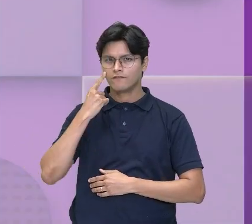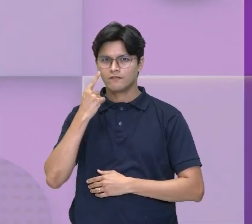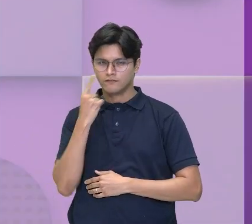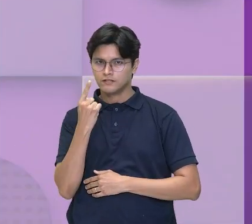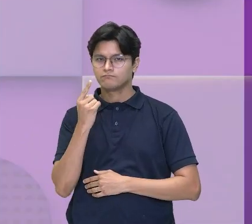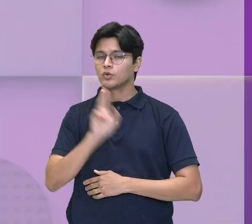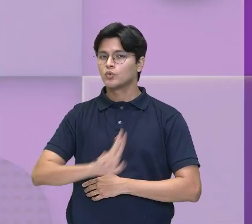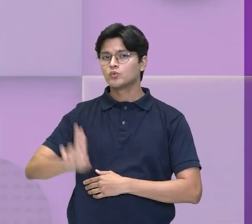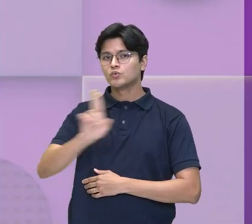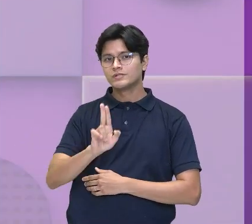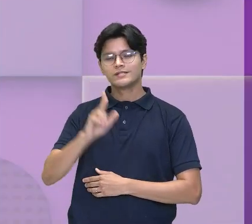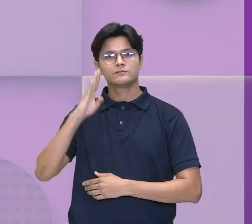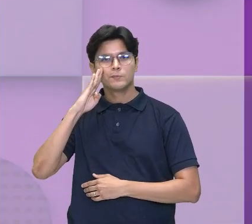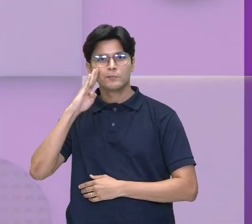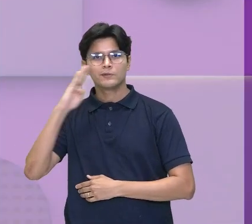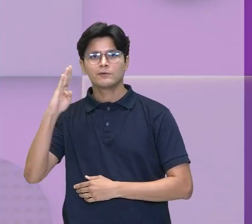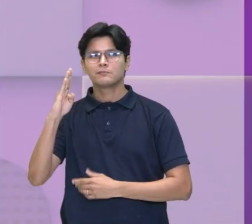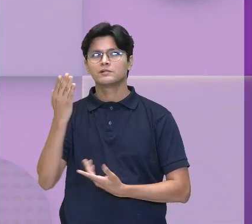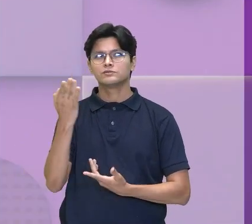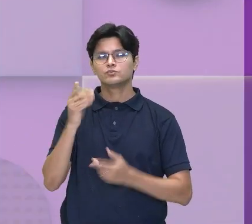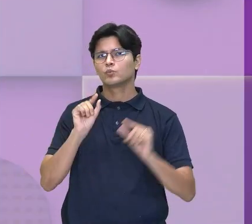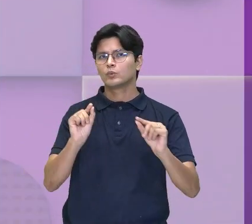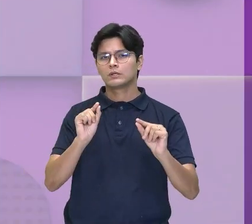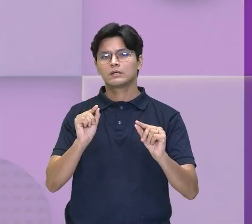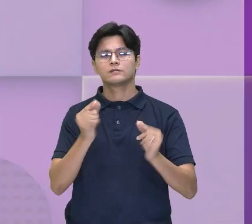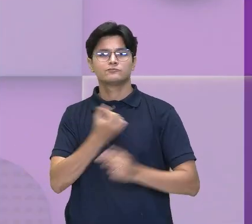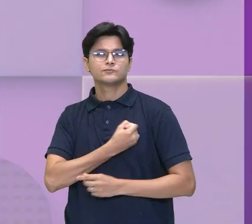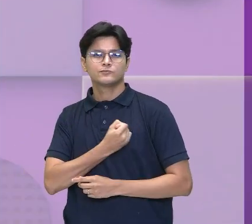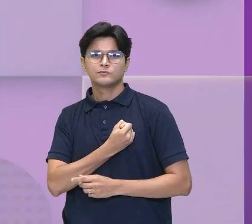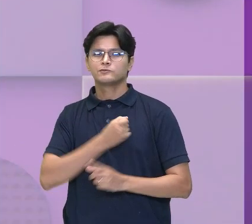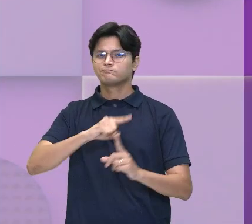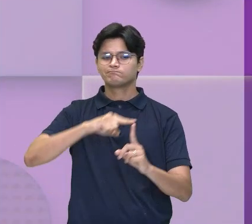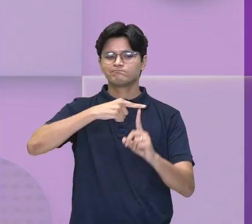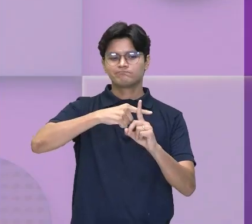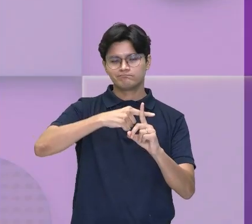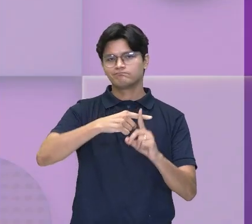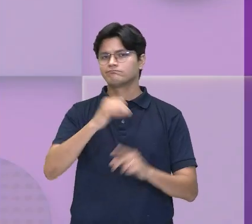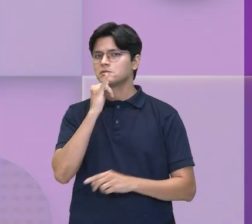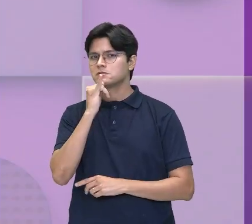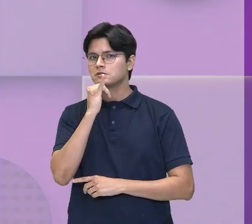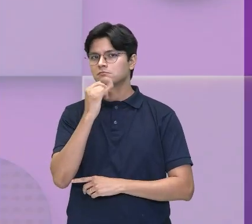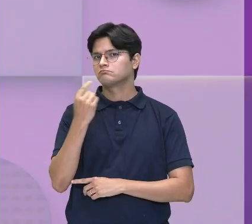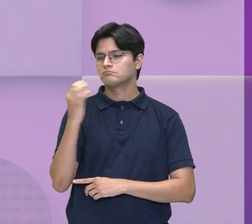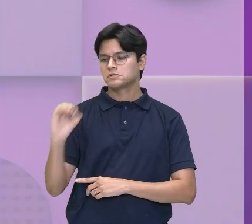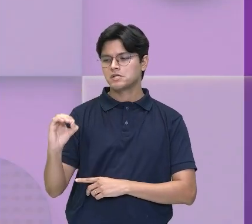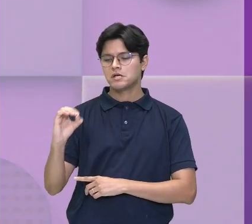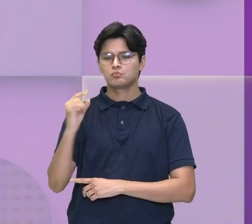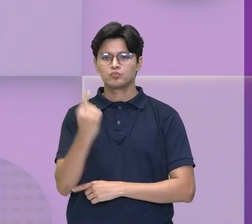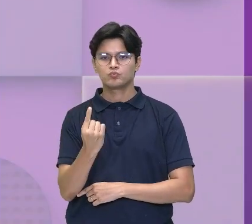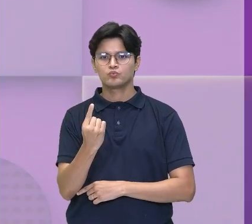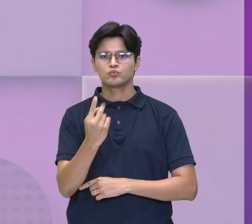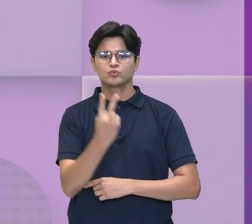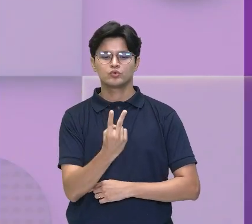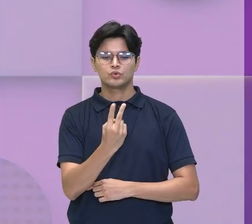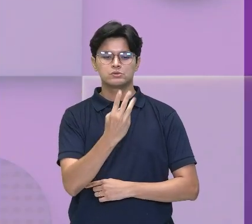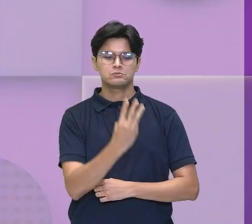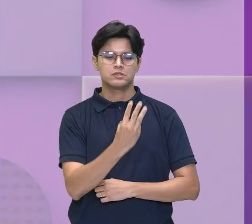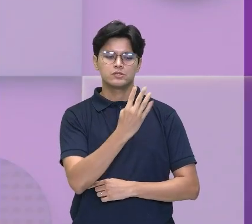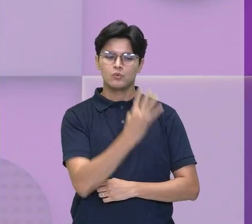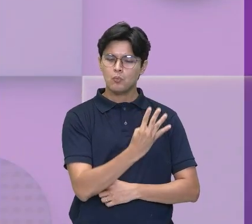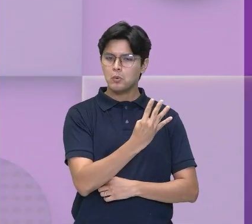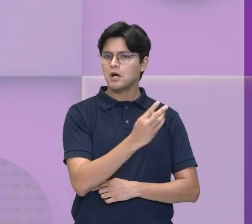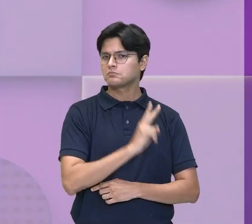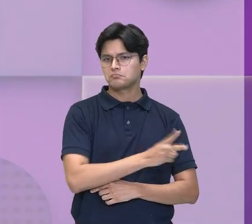mais os números positivos, que são os números que a gente aprendeu a contar, né? De 0, 1, 2, 3 e assim